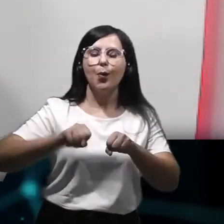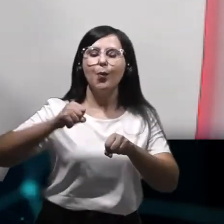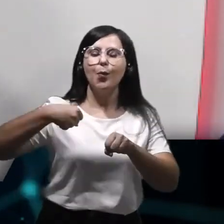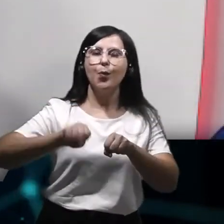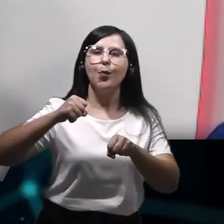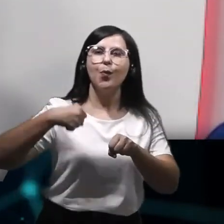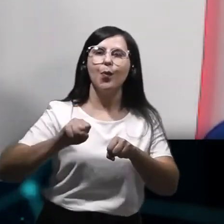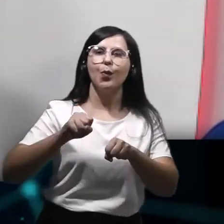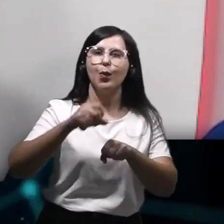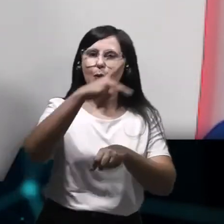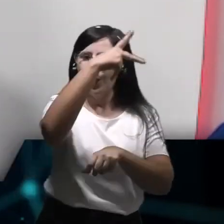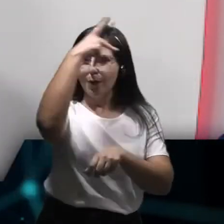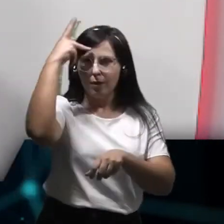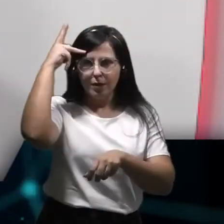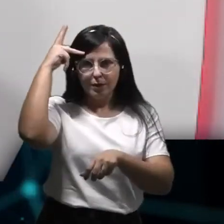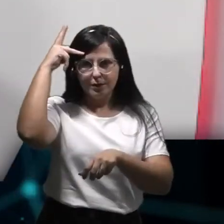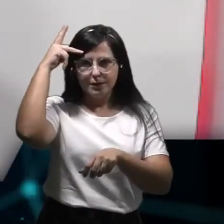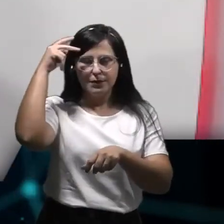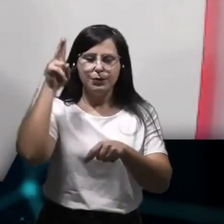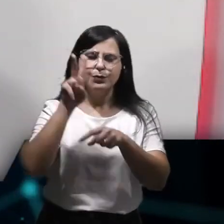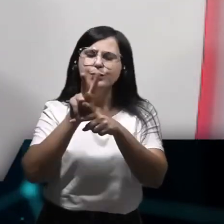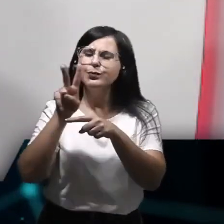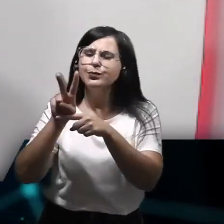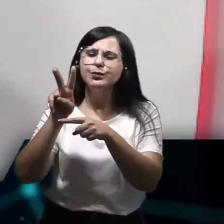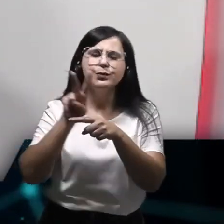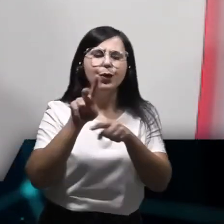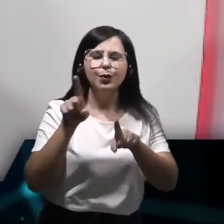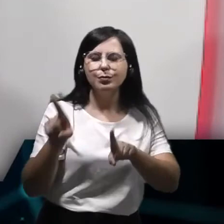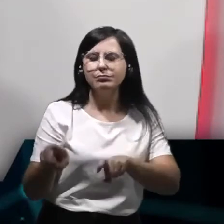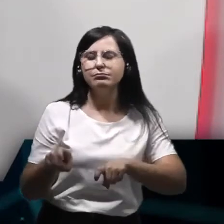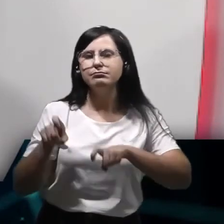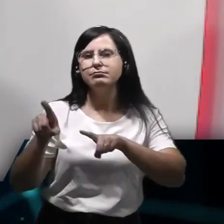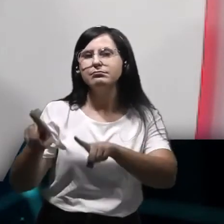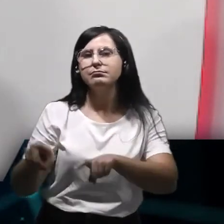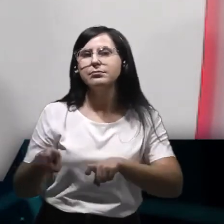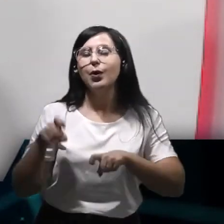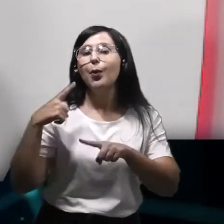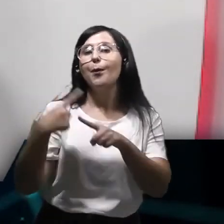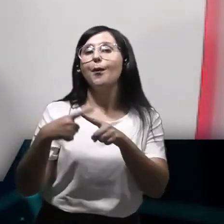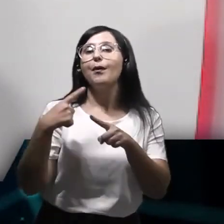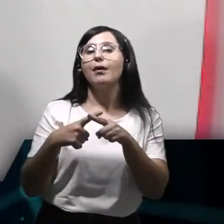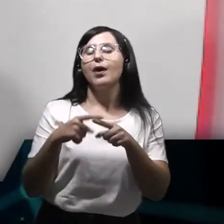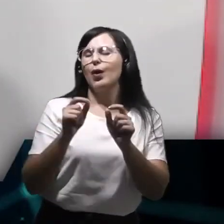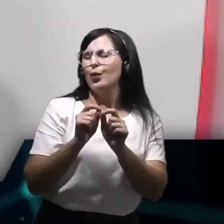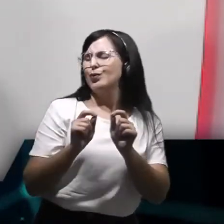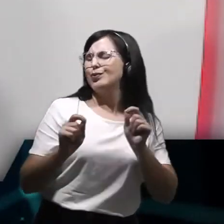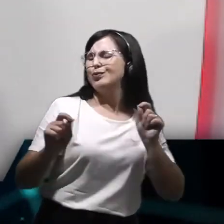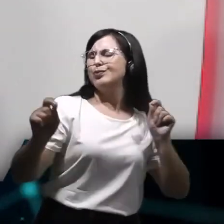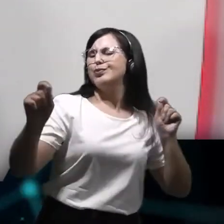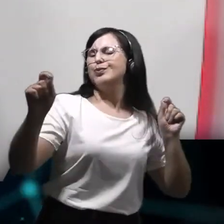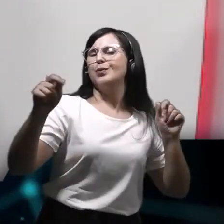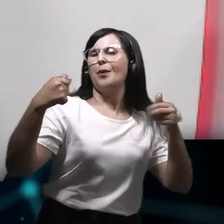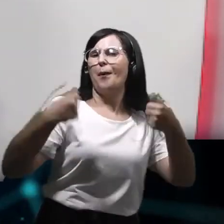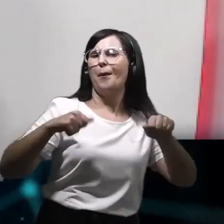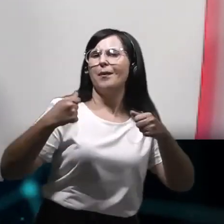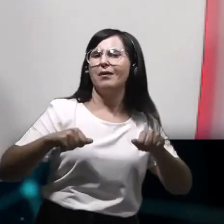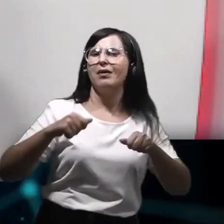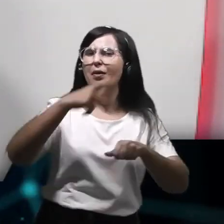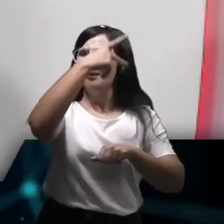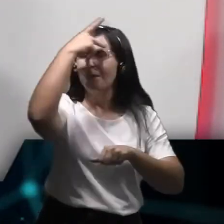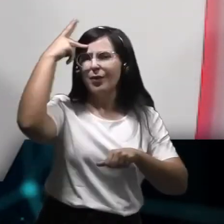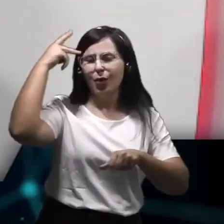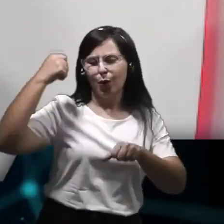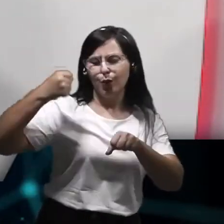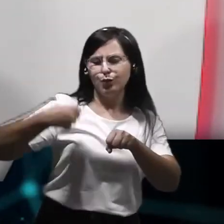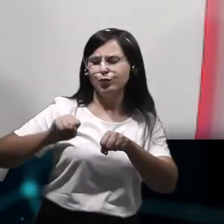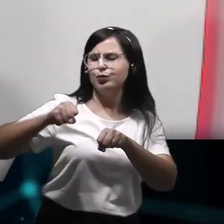Municipal fazer ronda, tá certo? Na nossa zona rural, que é muito extensa e ela precisa de mais equipamentos motorizados